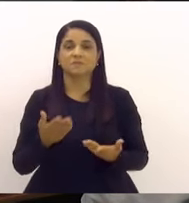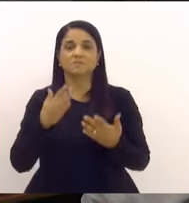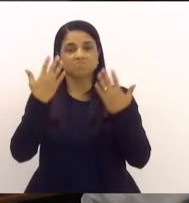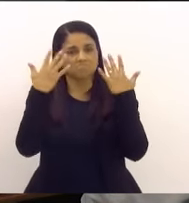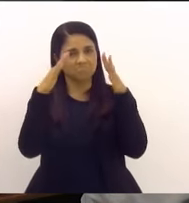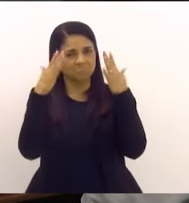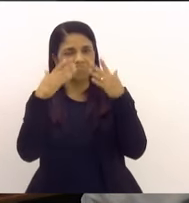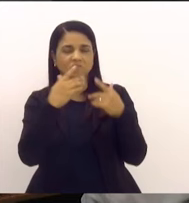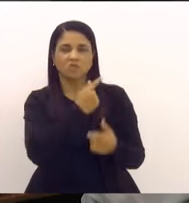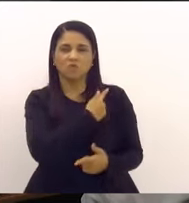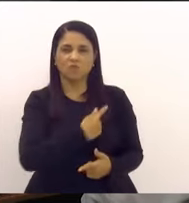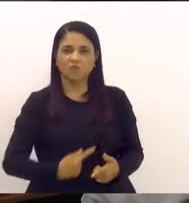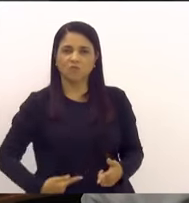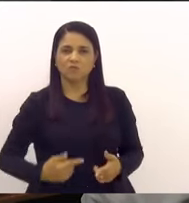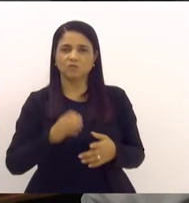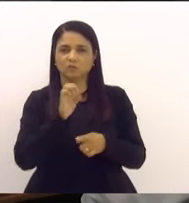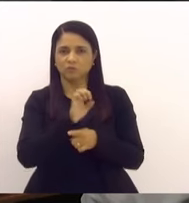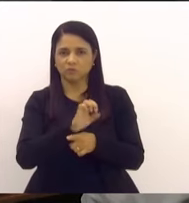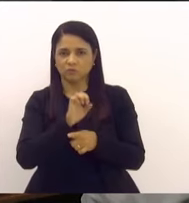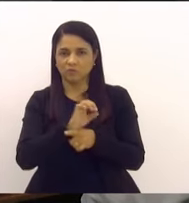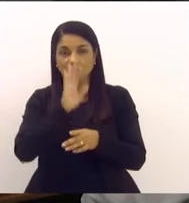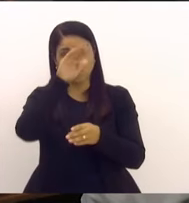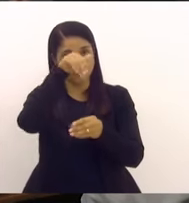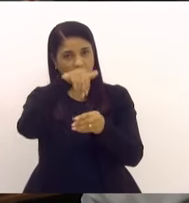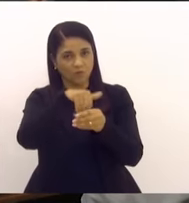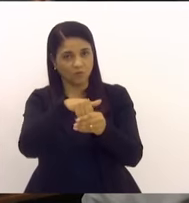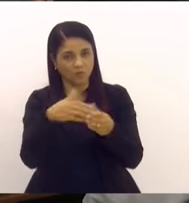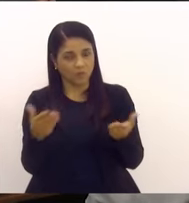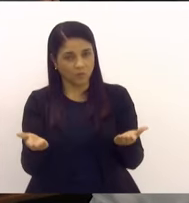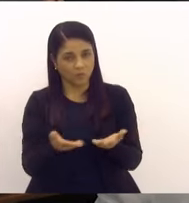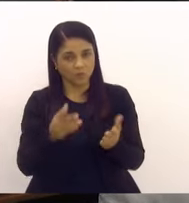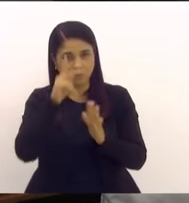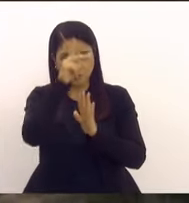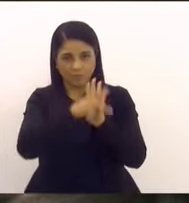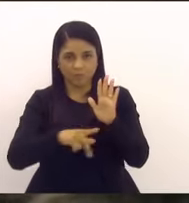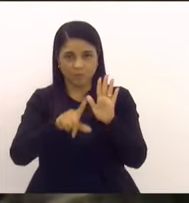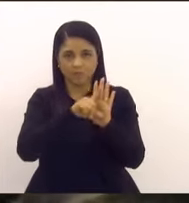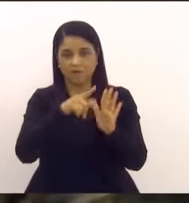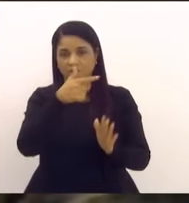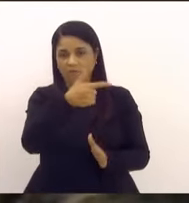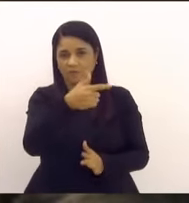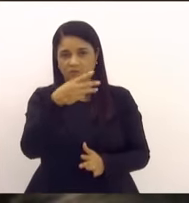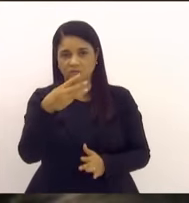do estado pela mensagem que hoje nós estamos votando aqui na casa, projeto de lei